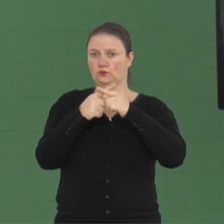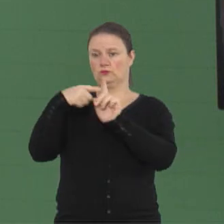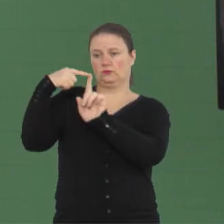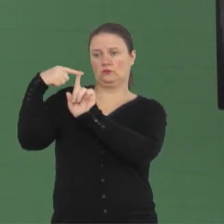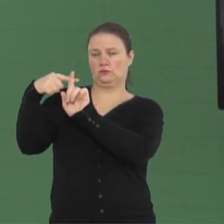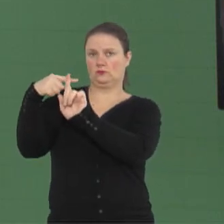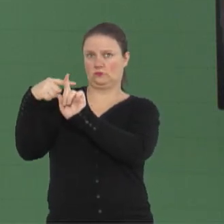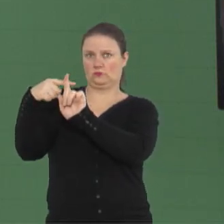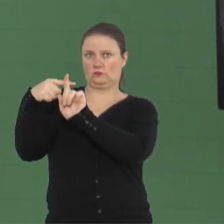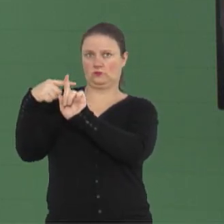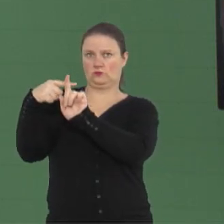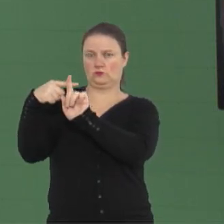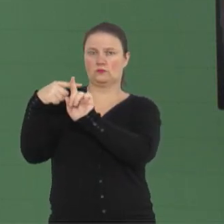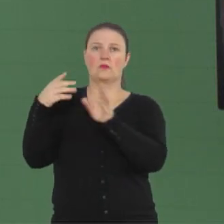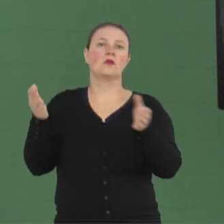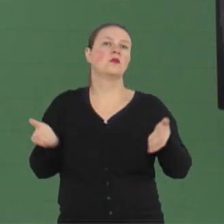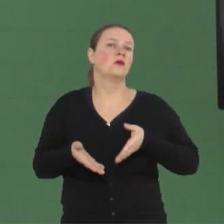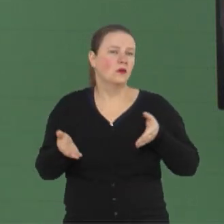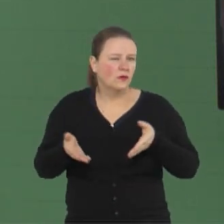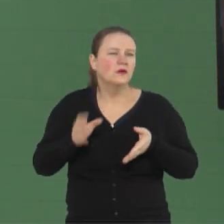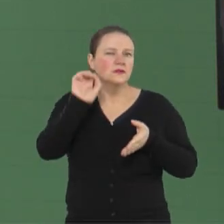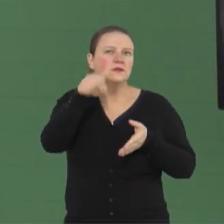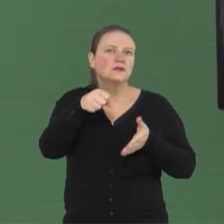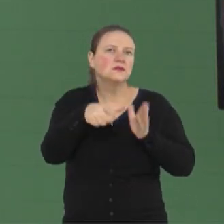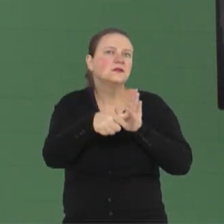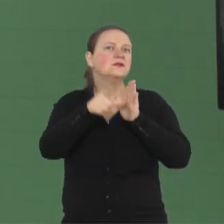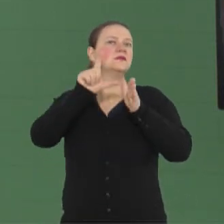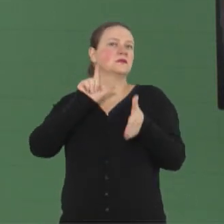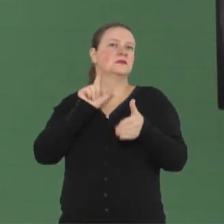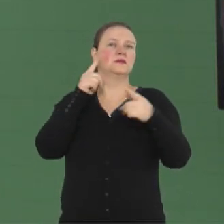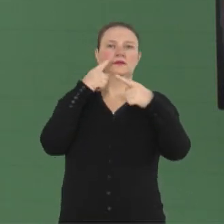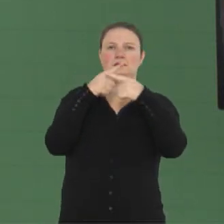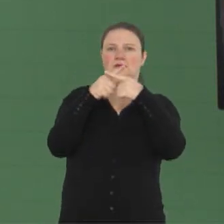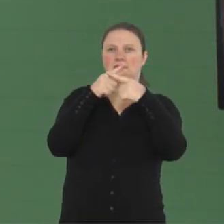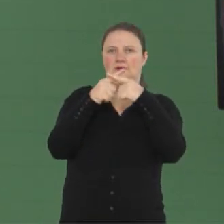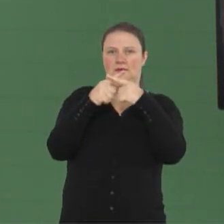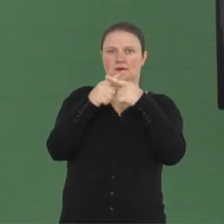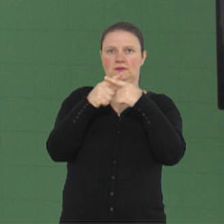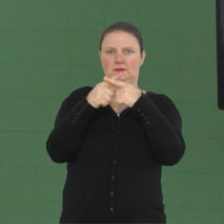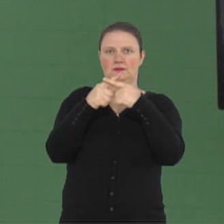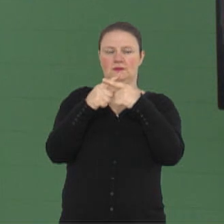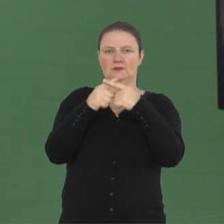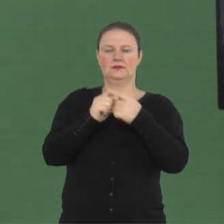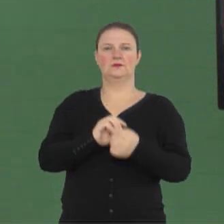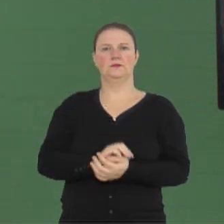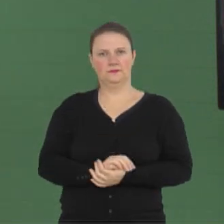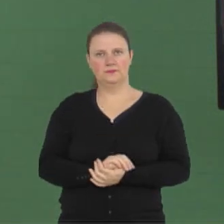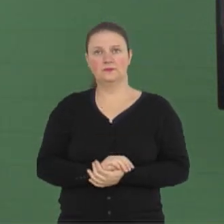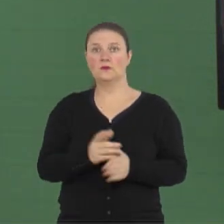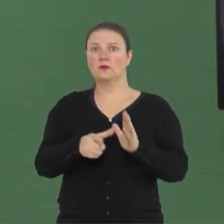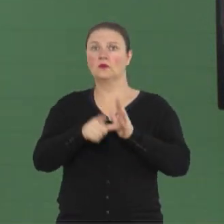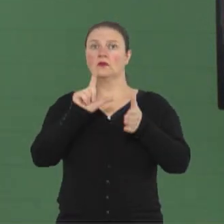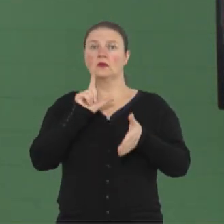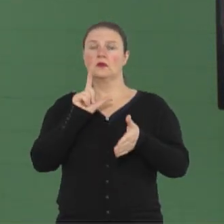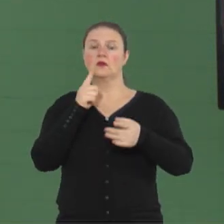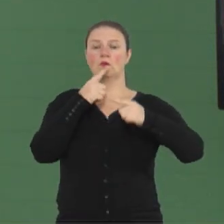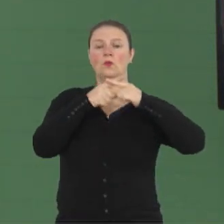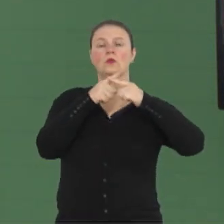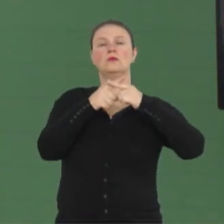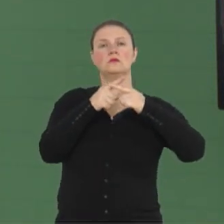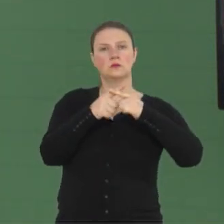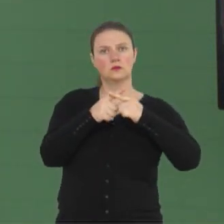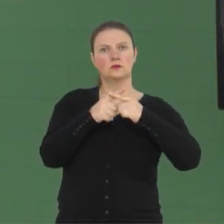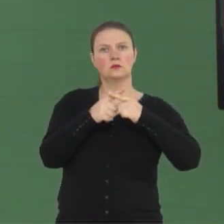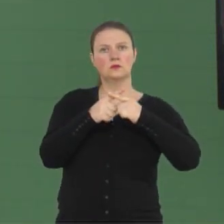uma adição. Nesse caso, vamos resolver primeiro o produto, primeiro a